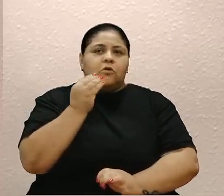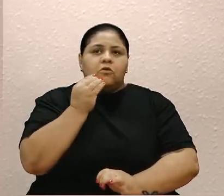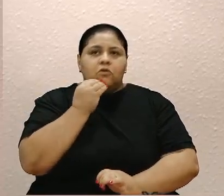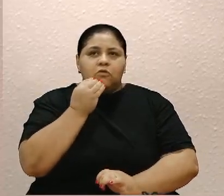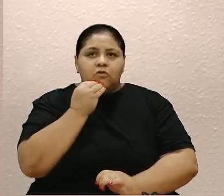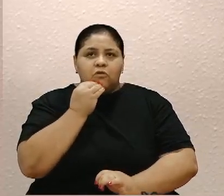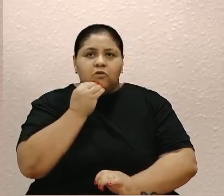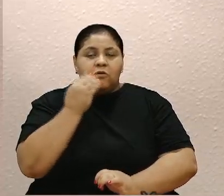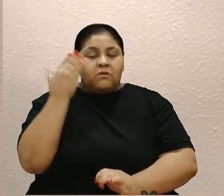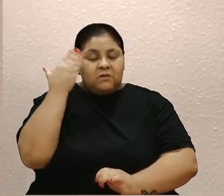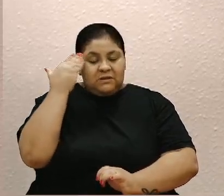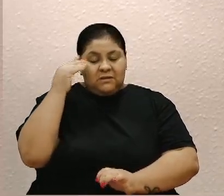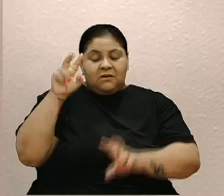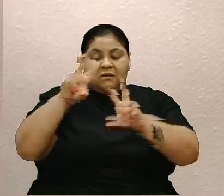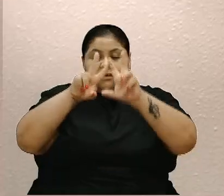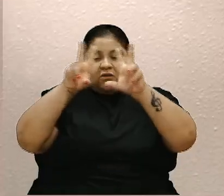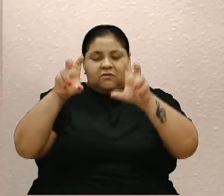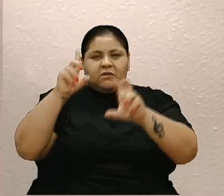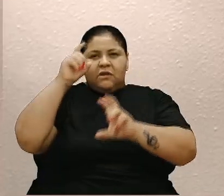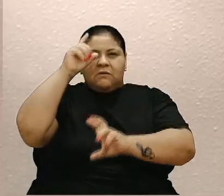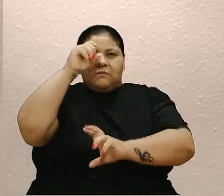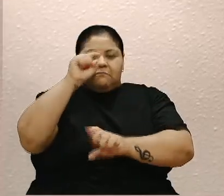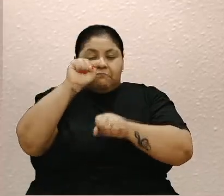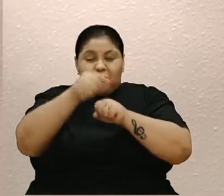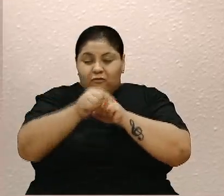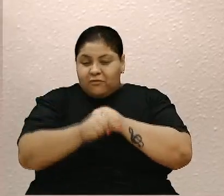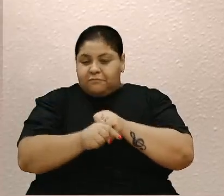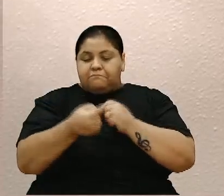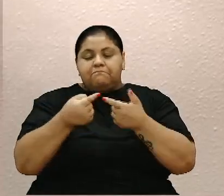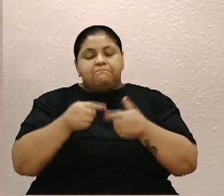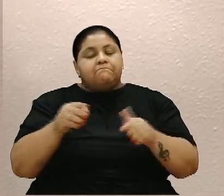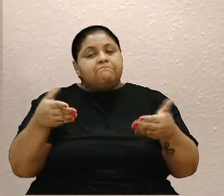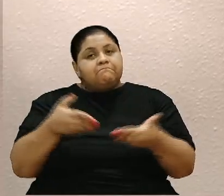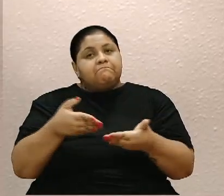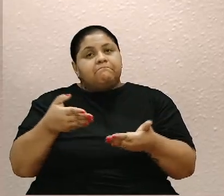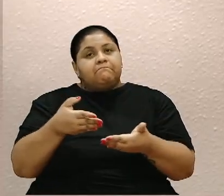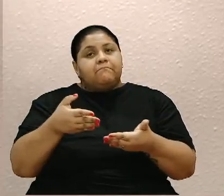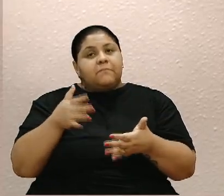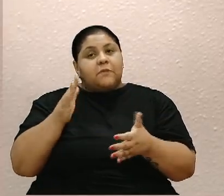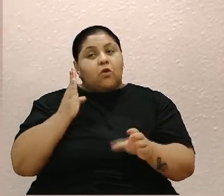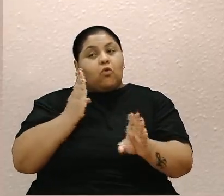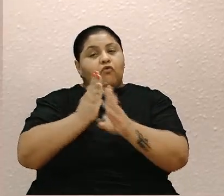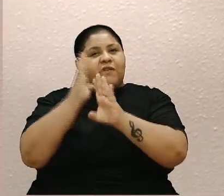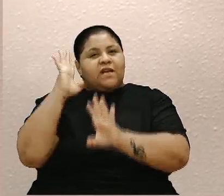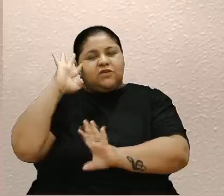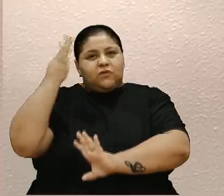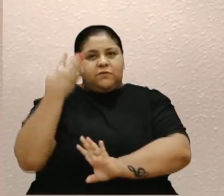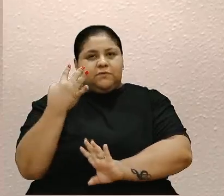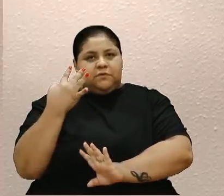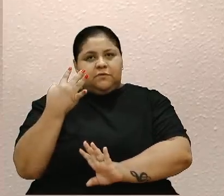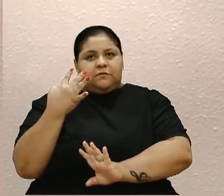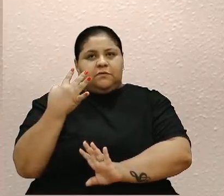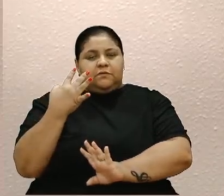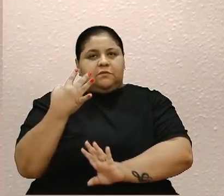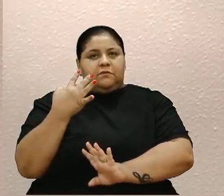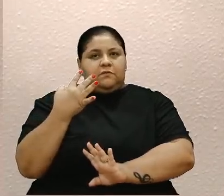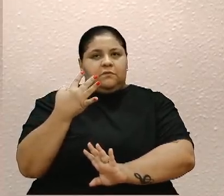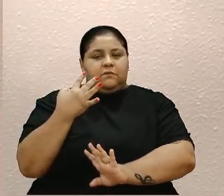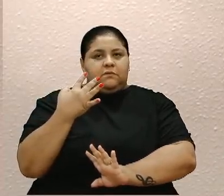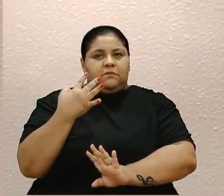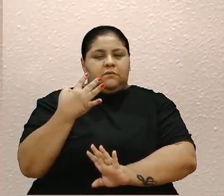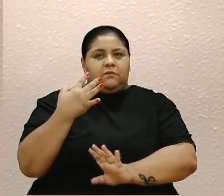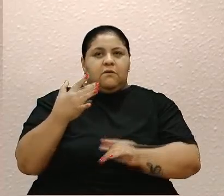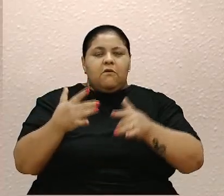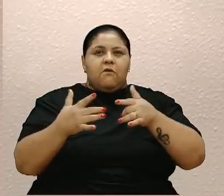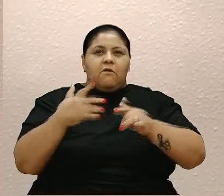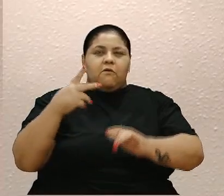sei que é um tema extremamente complexo, mas estamos aqui para buscar soluções. Então, sei disso, vereador Eloy